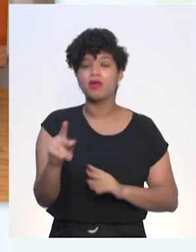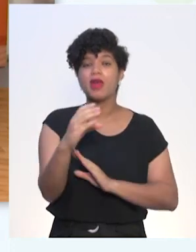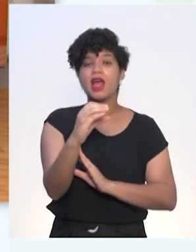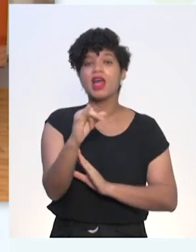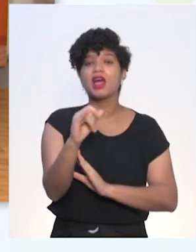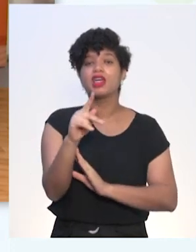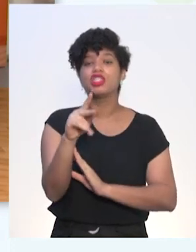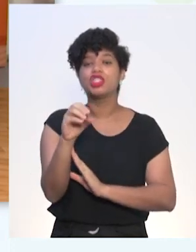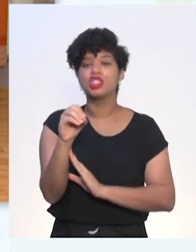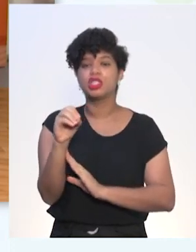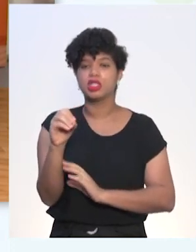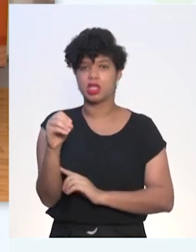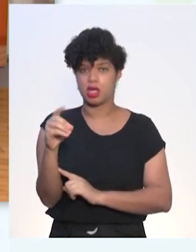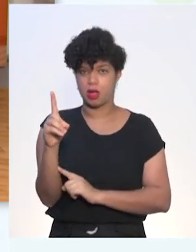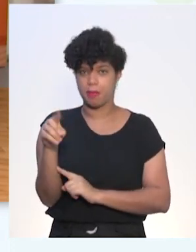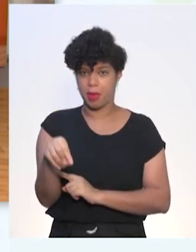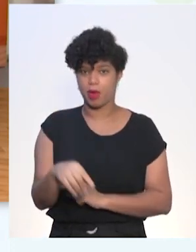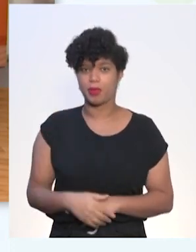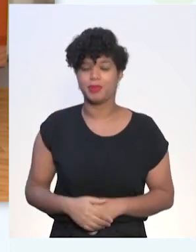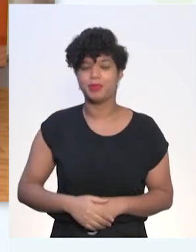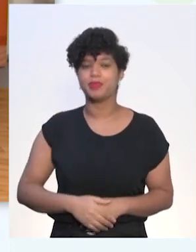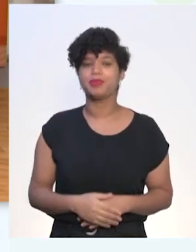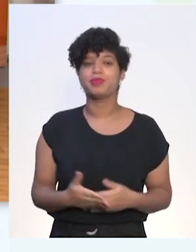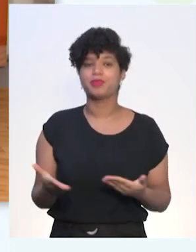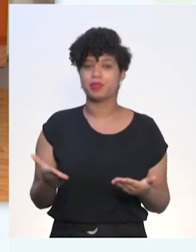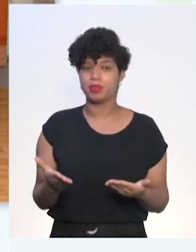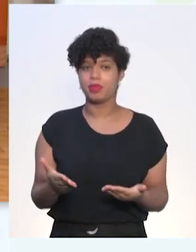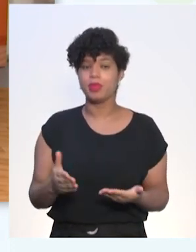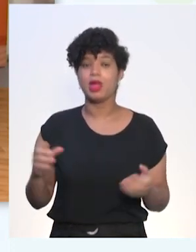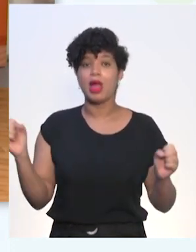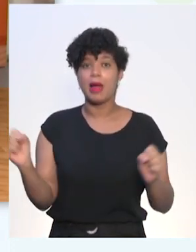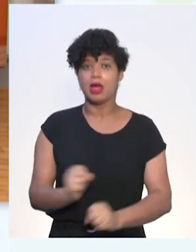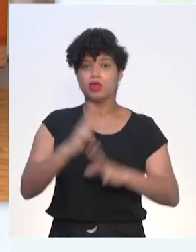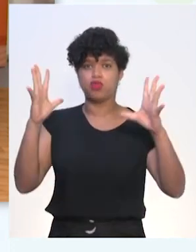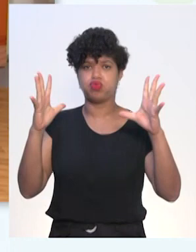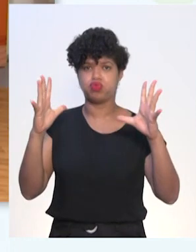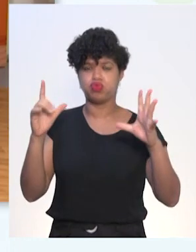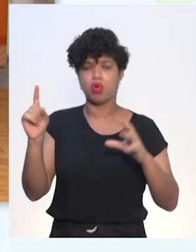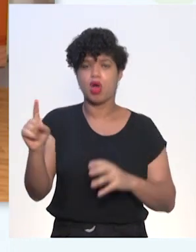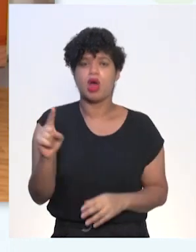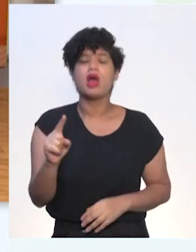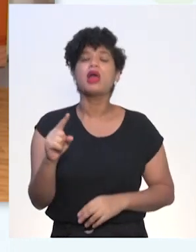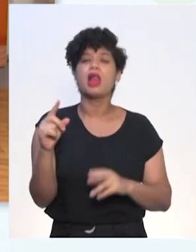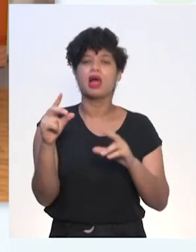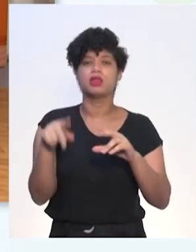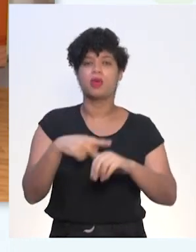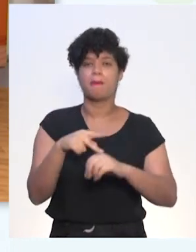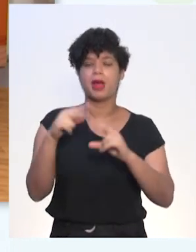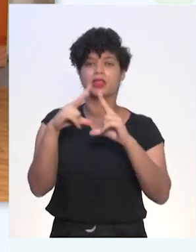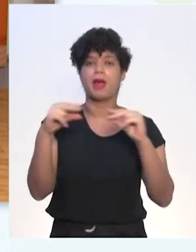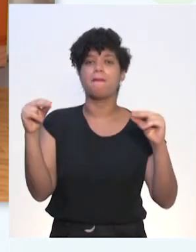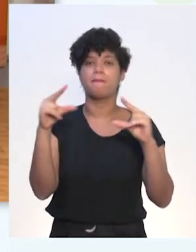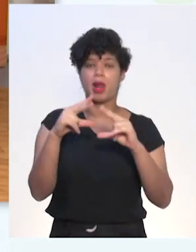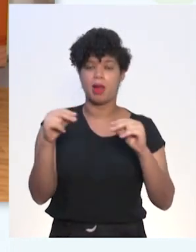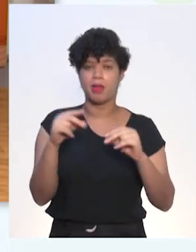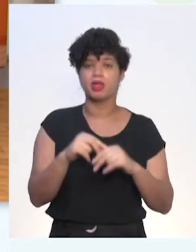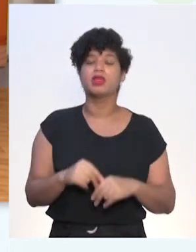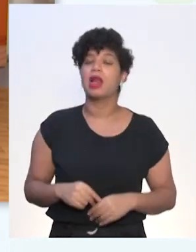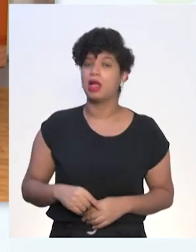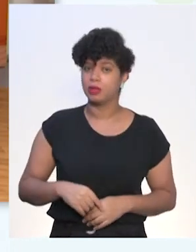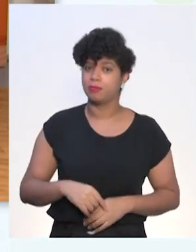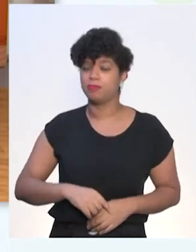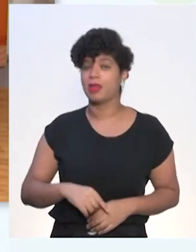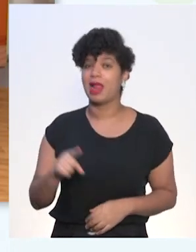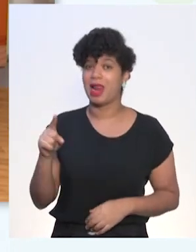sobre esse assunto que já abri o nosso programa de hoje uma explosão que atingiu a região portuária de Beirute no Líbano